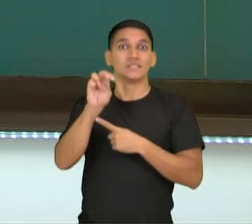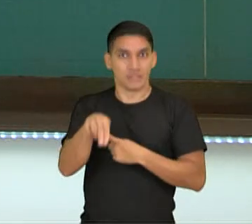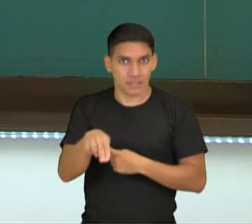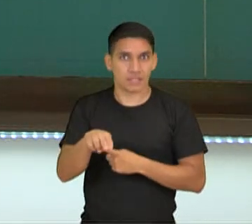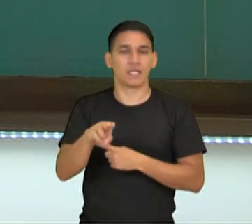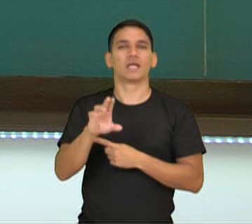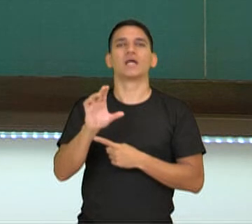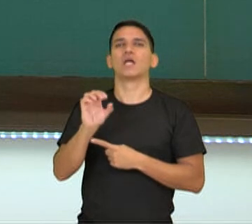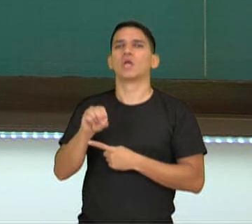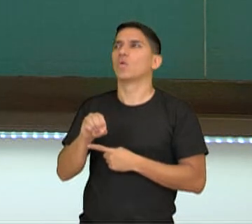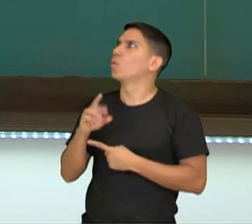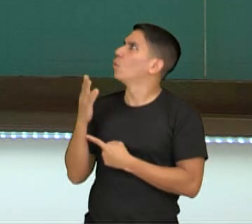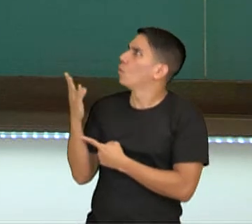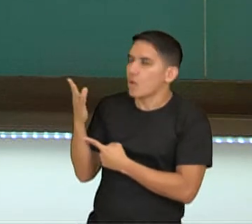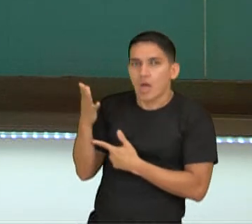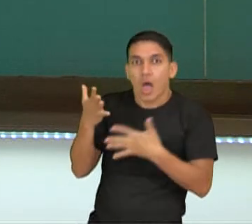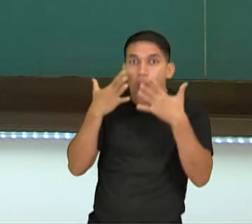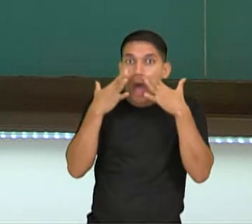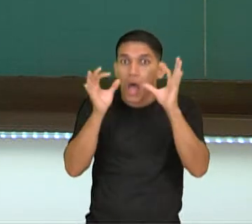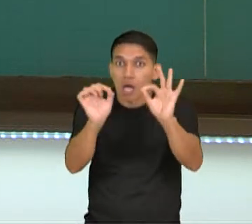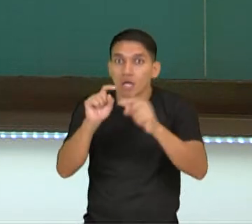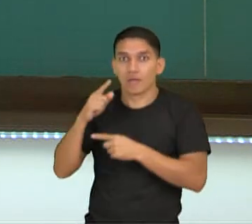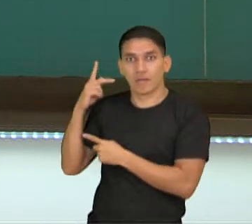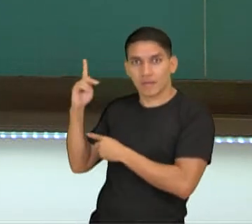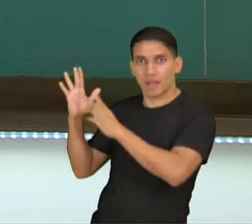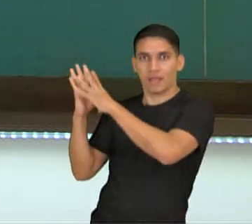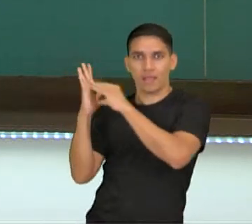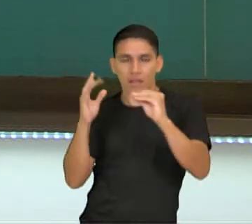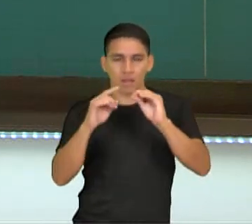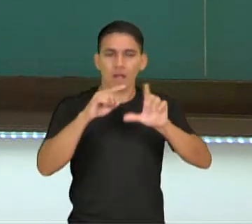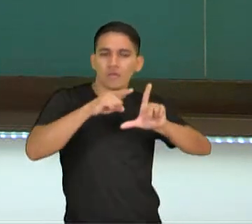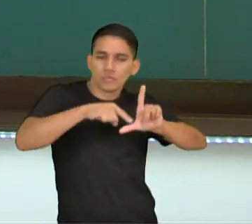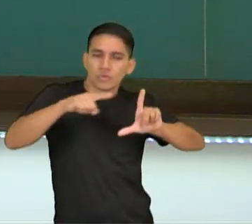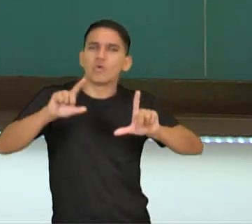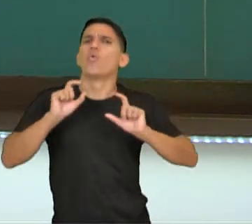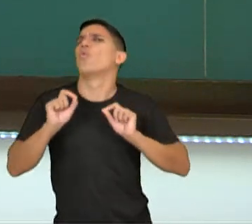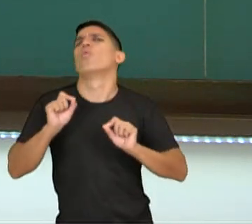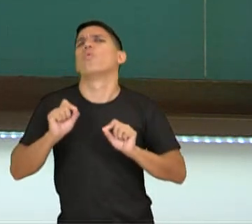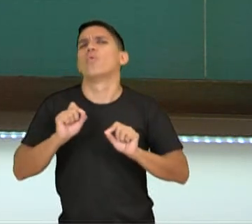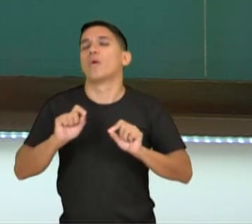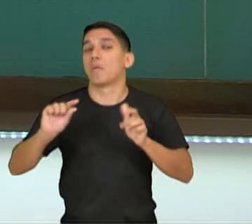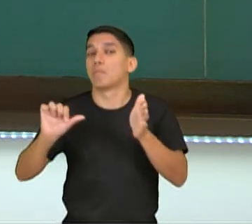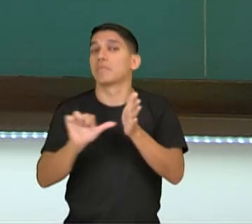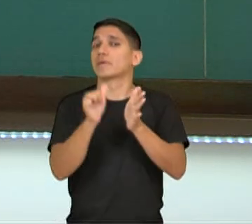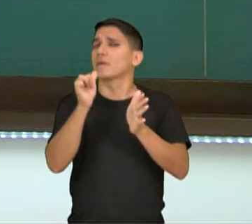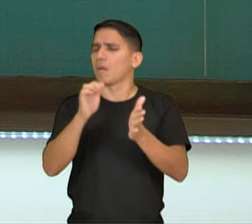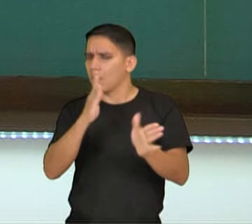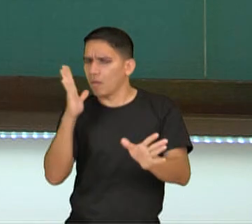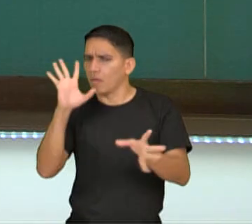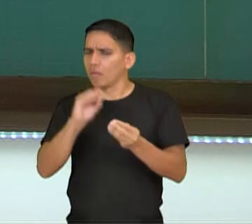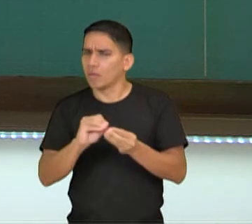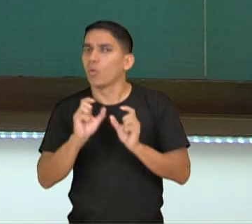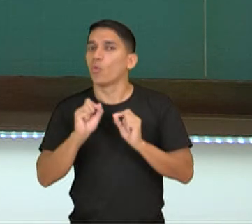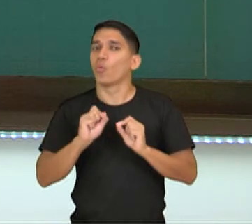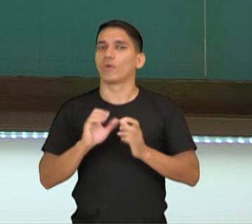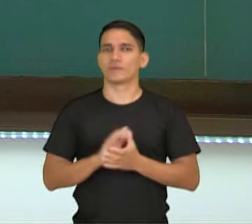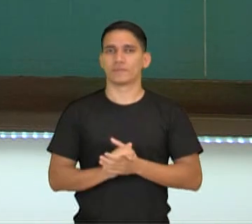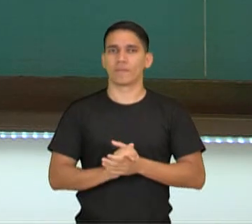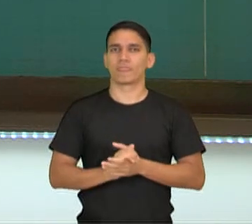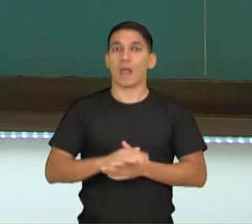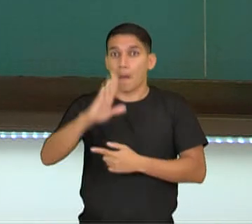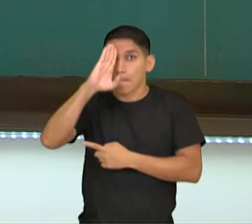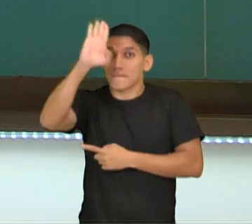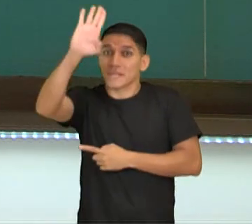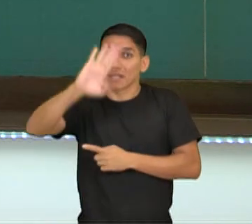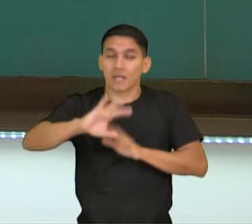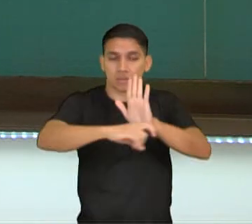Então, observe bem aqui o gráfico dessa função. Então, o que a gente pode concluir como primeiro? De que o domínio dessa função são